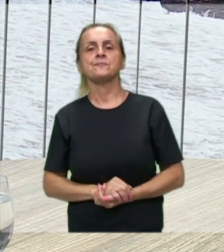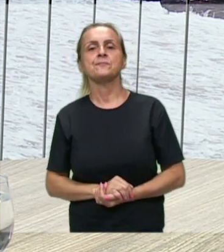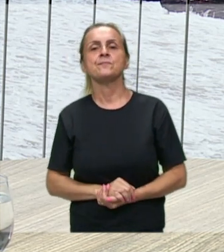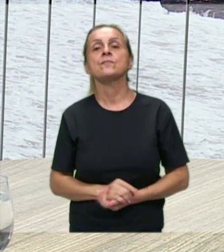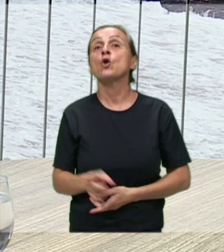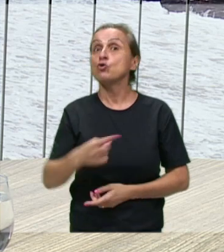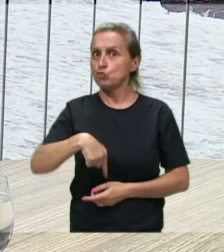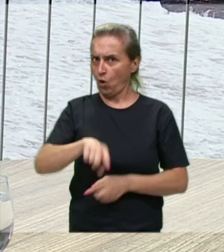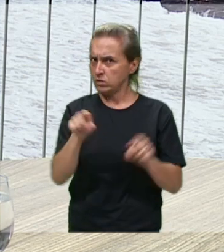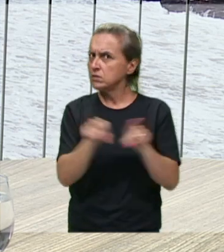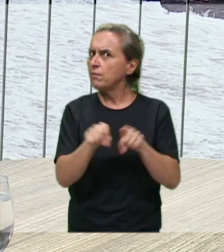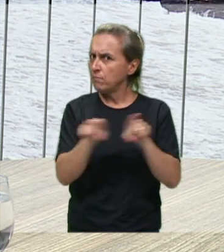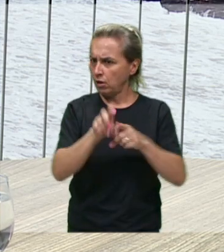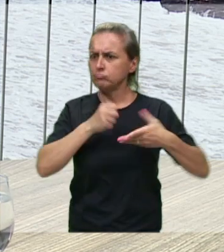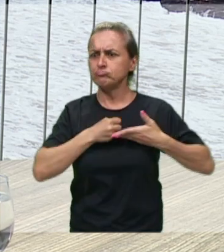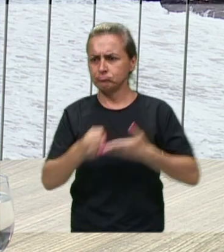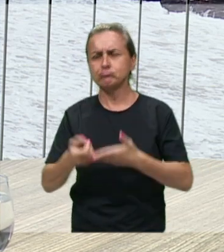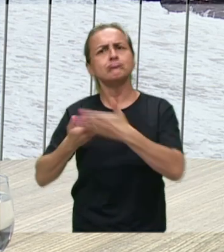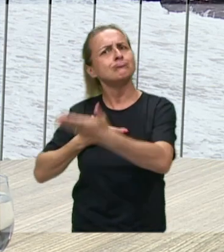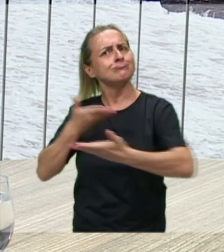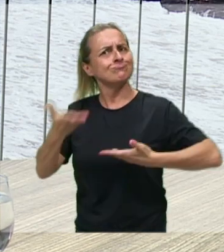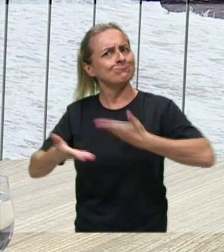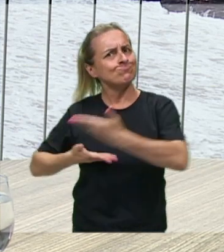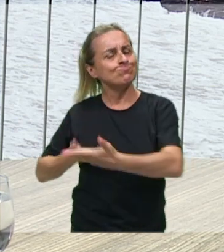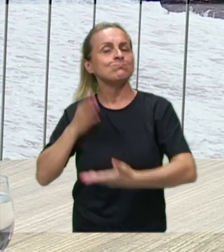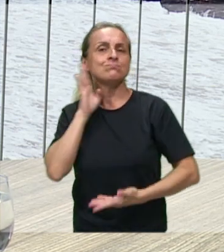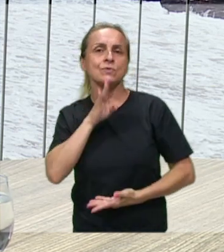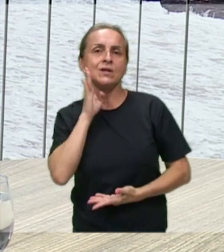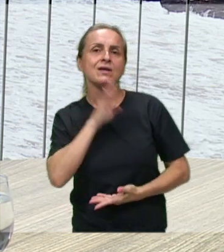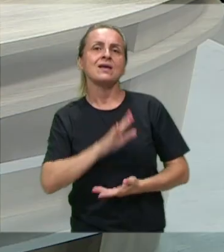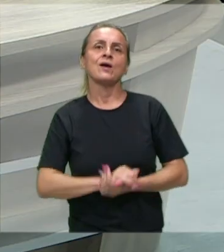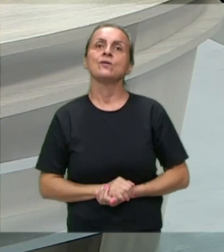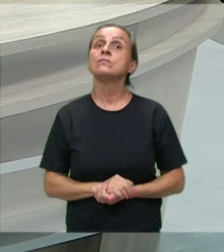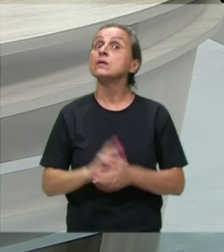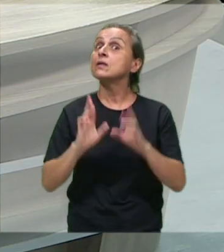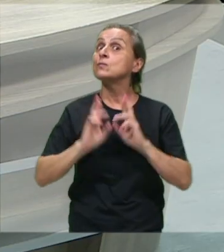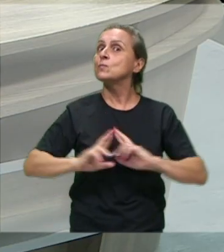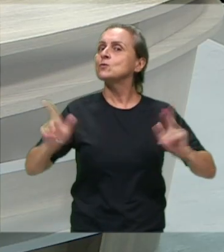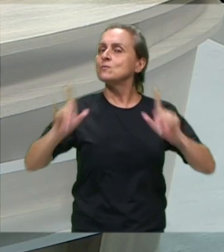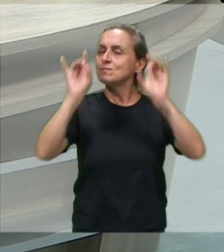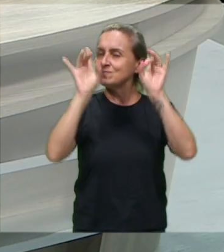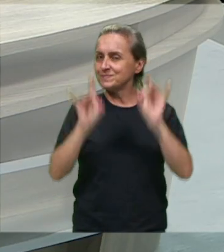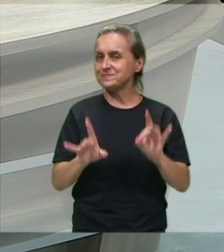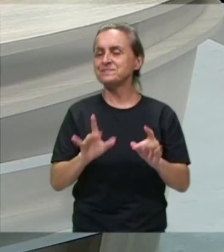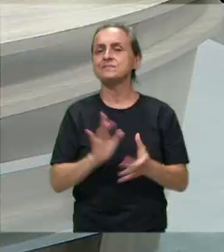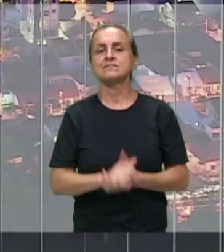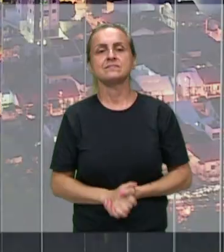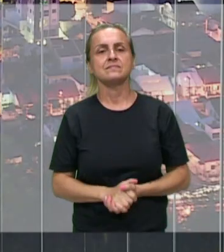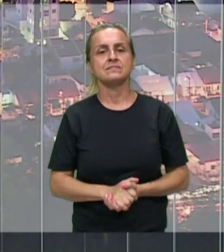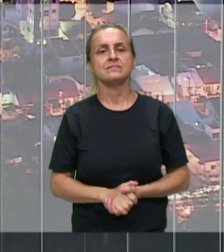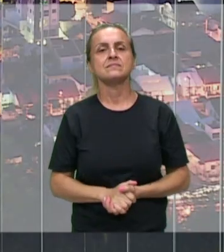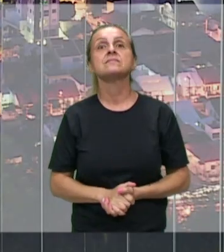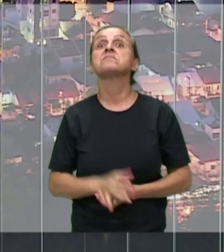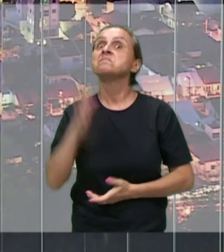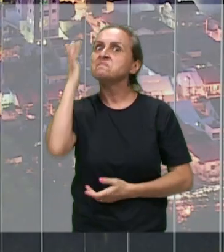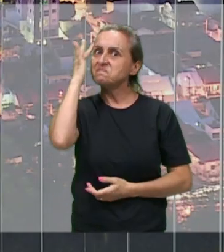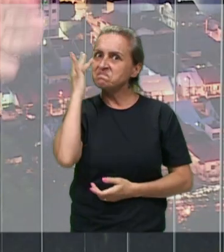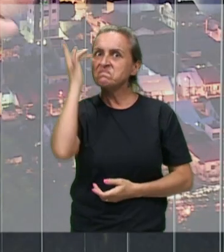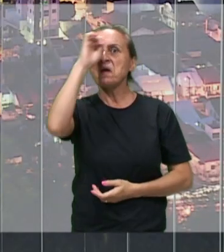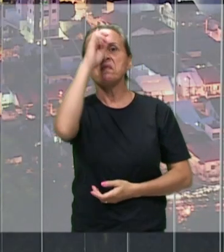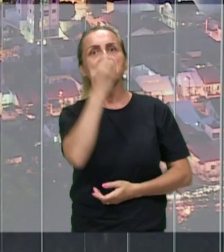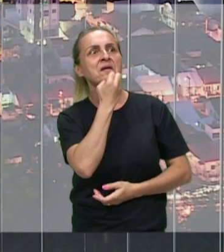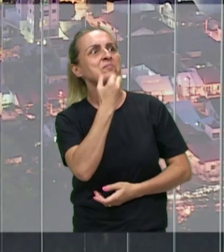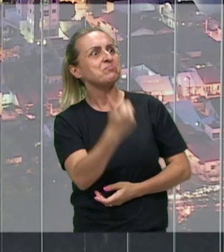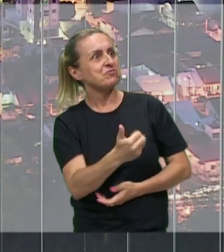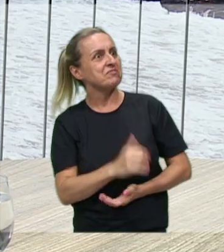vamos ajudar também bastante. Acho que vai ser muito legal para dar um diferencial para as nossas crianças. Uma ideia fantástica. Veja bem, inclusive, até